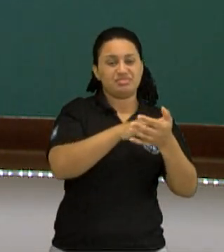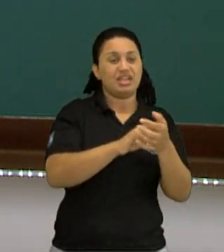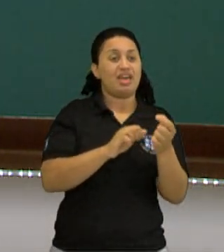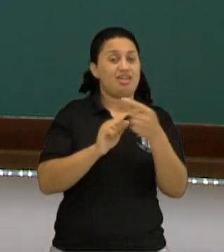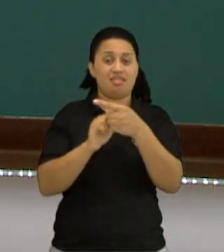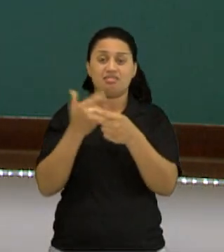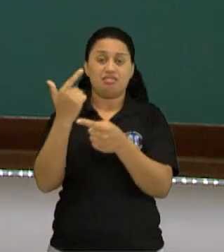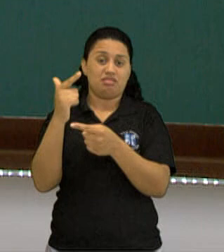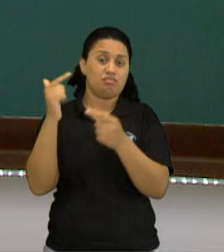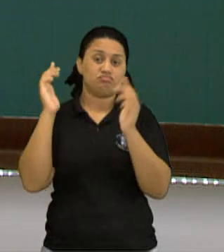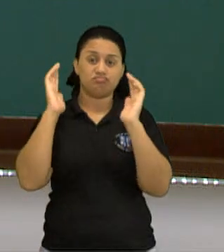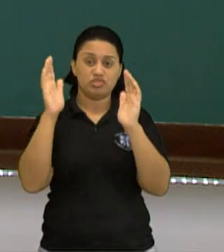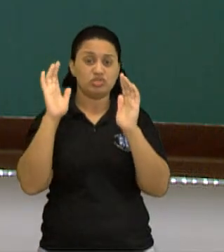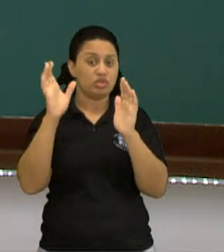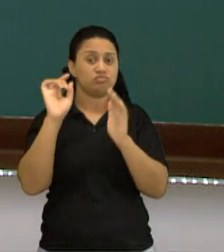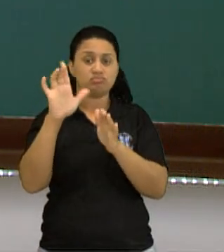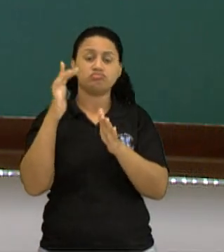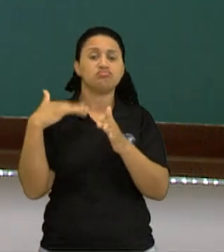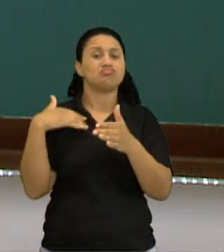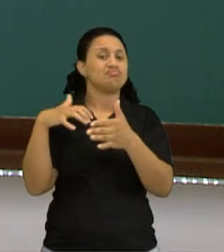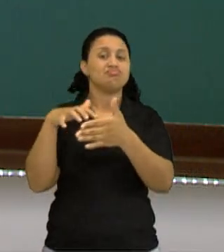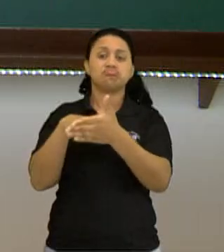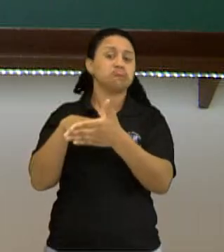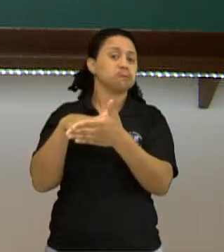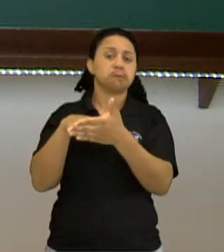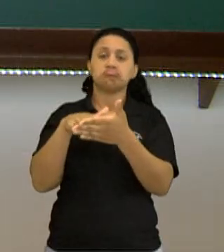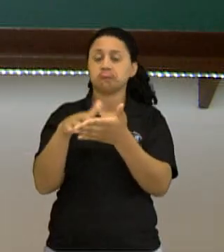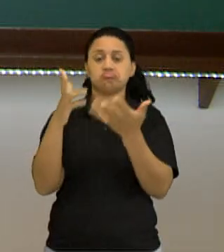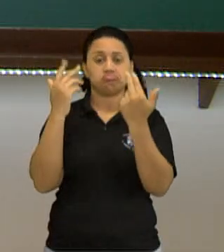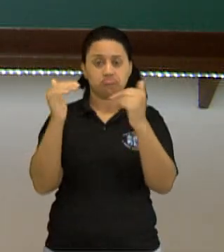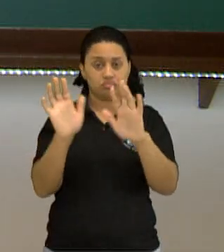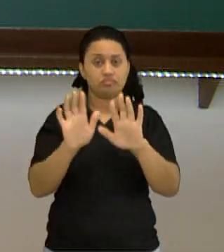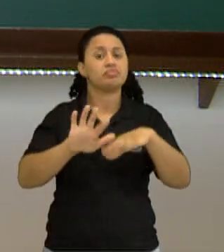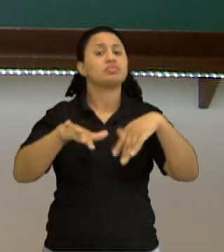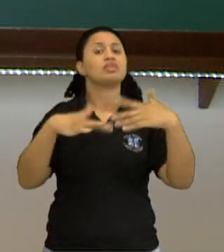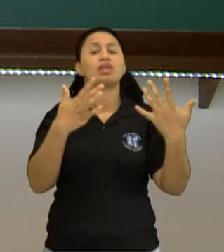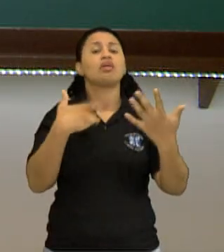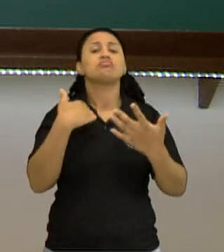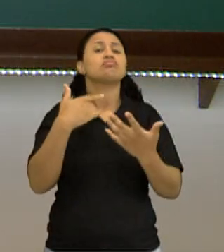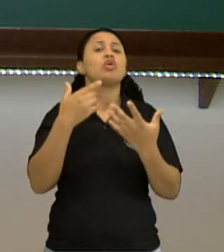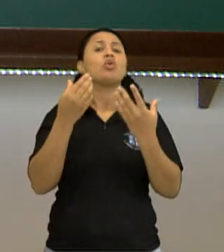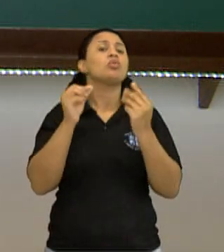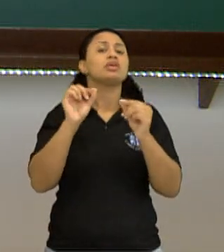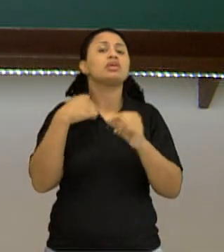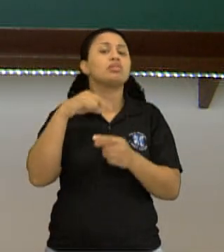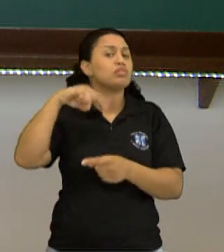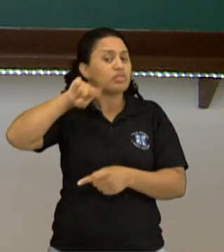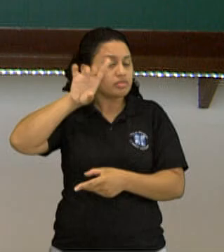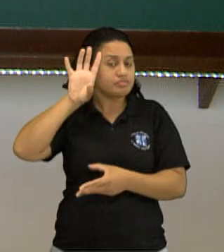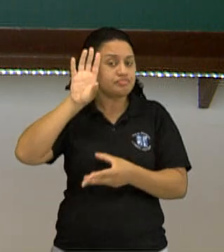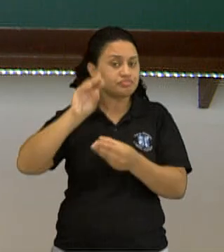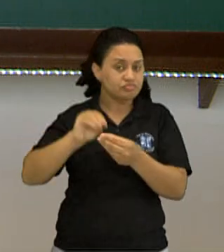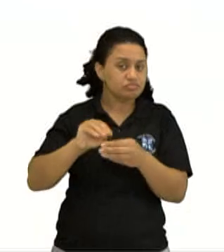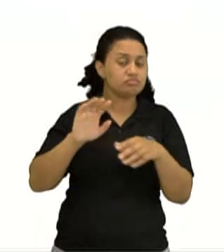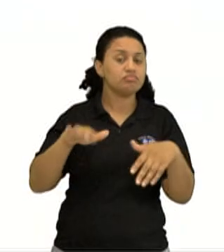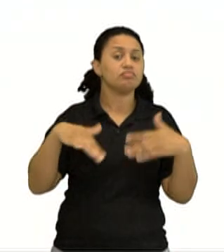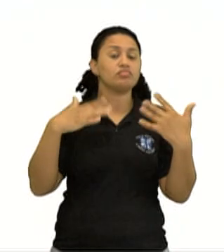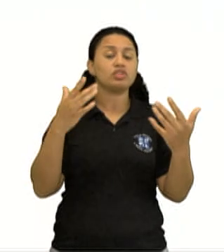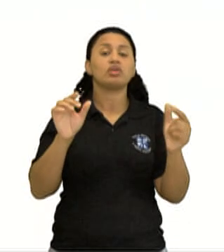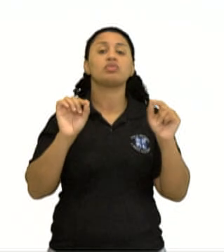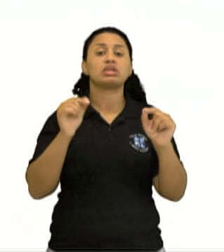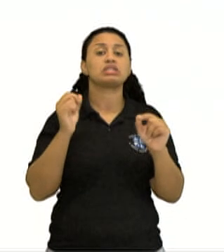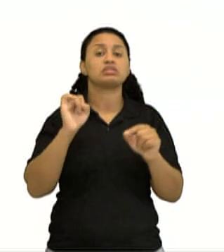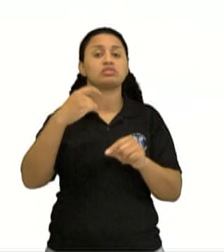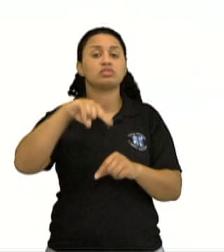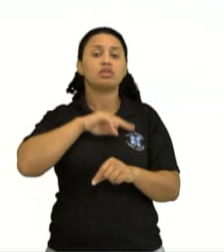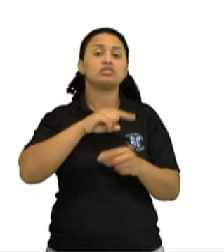carga, certo? Então, o que a gente pode tirar isso de conclusão? O seguinte, quando observamos as situações em